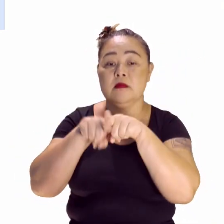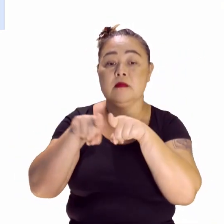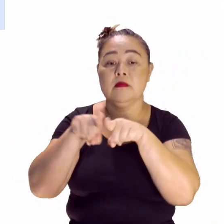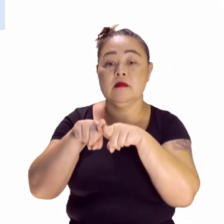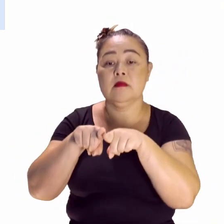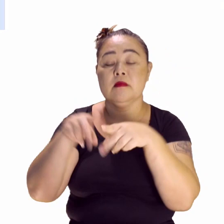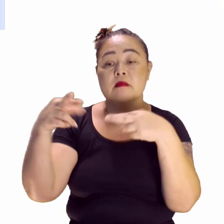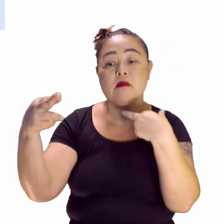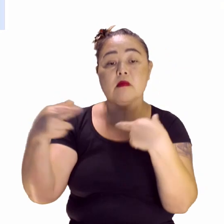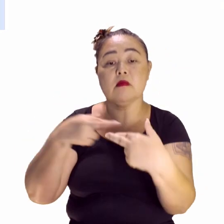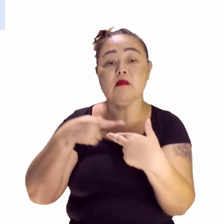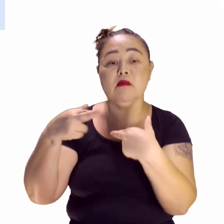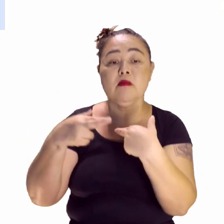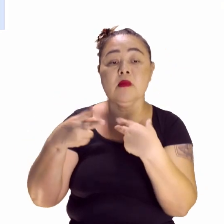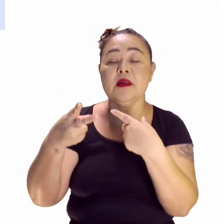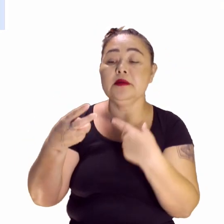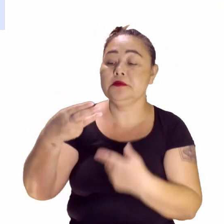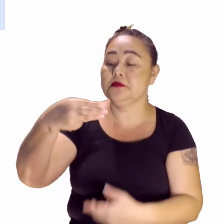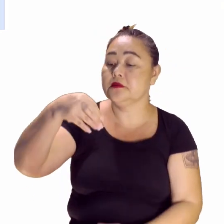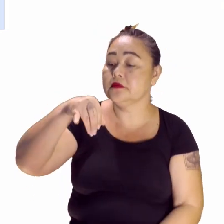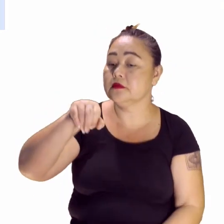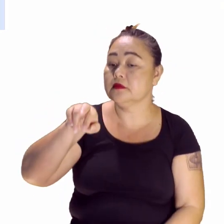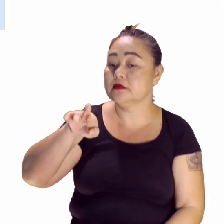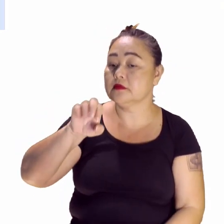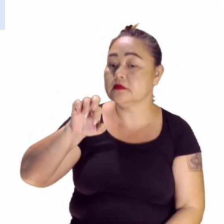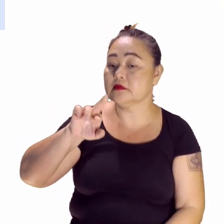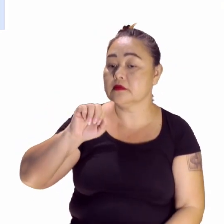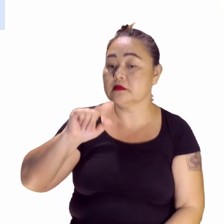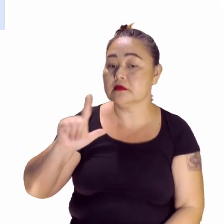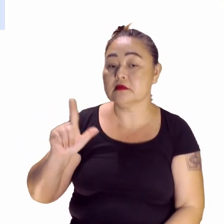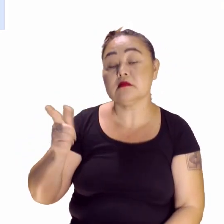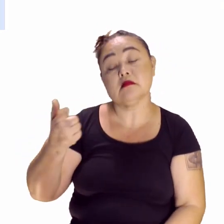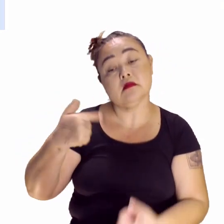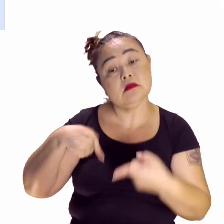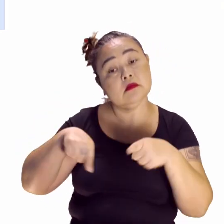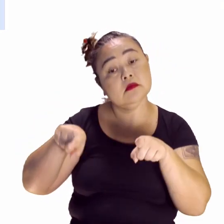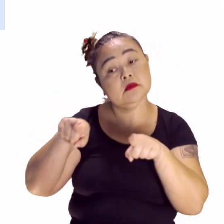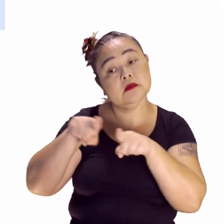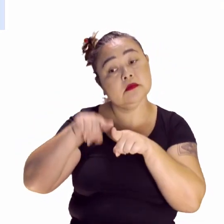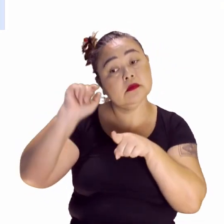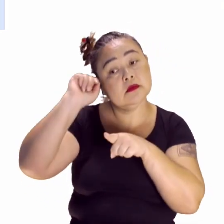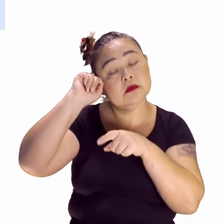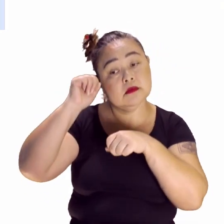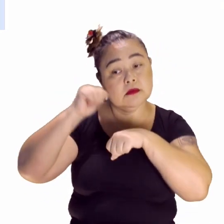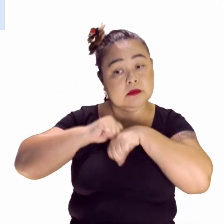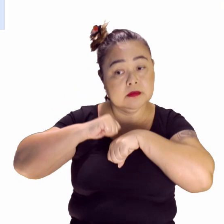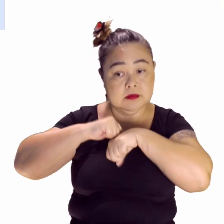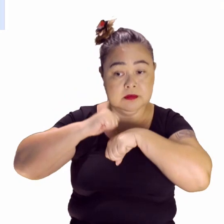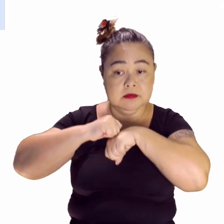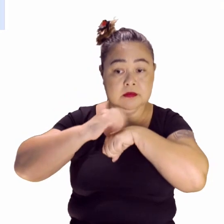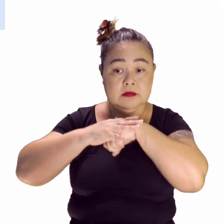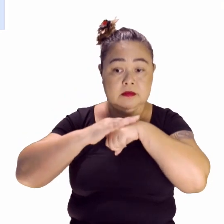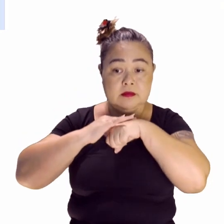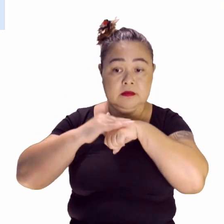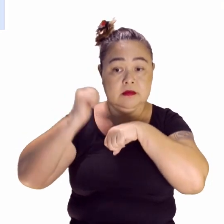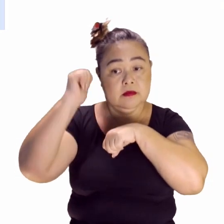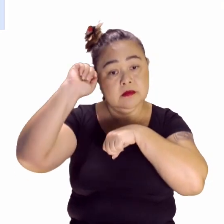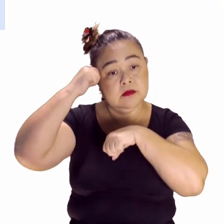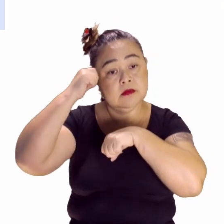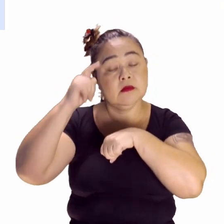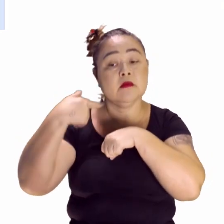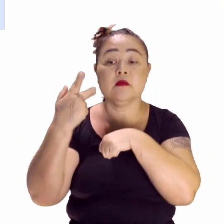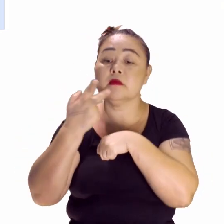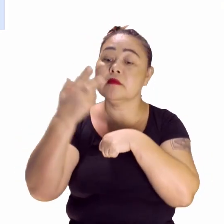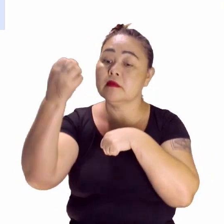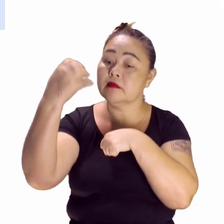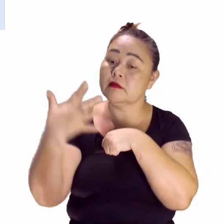também está relacionada ao extrativismo mineral e, obviamente, a cassiterita, como falamos em aulas passadas, Rogério. Com certeza.